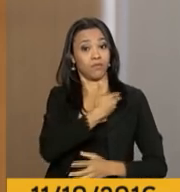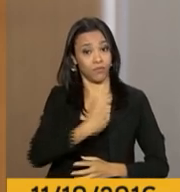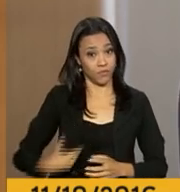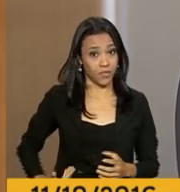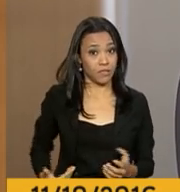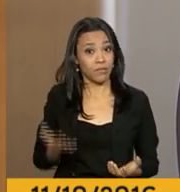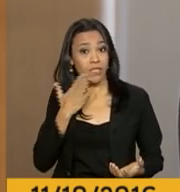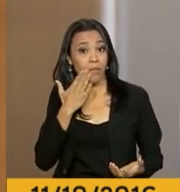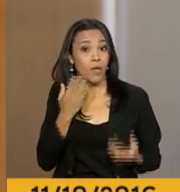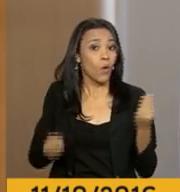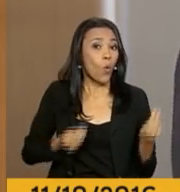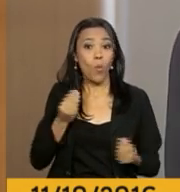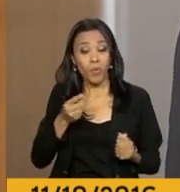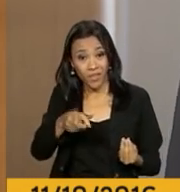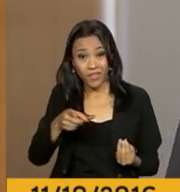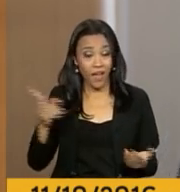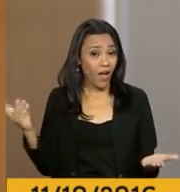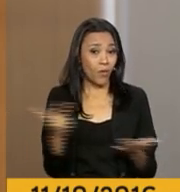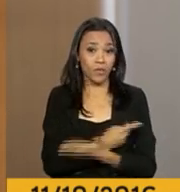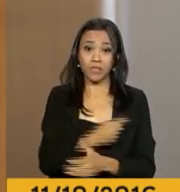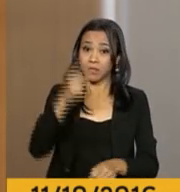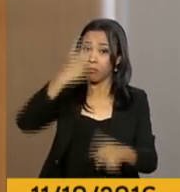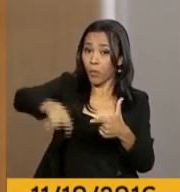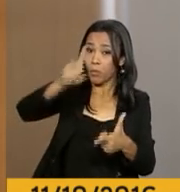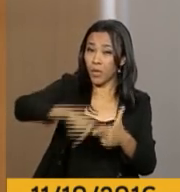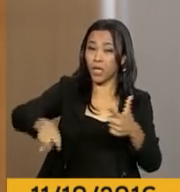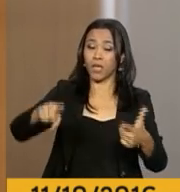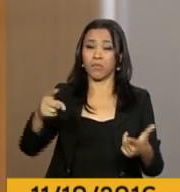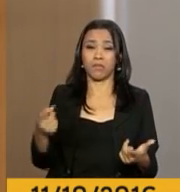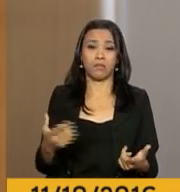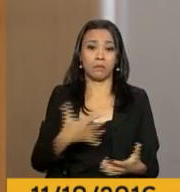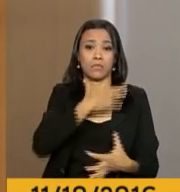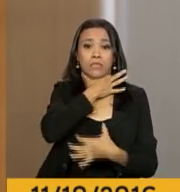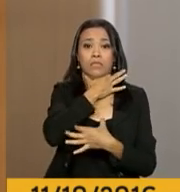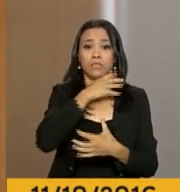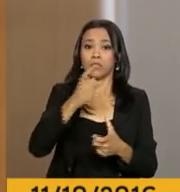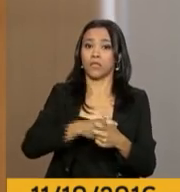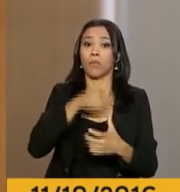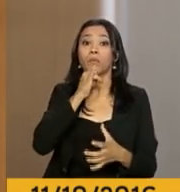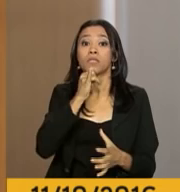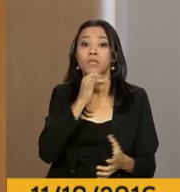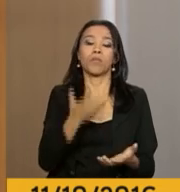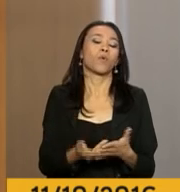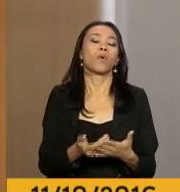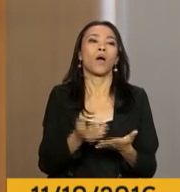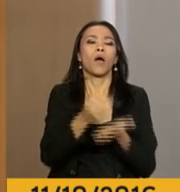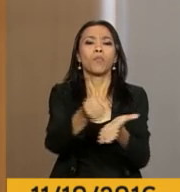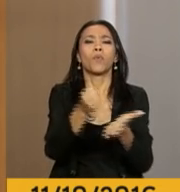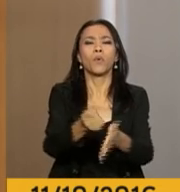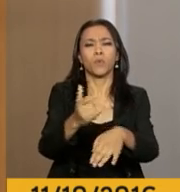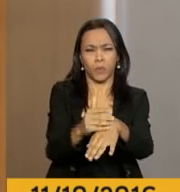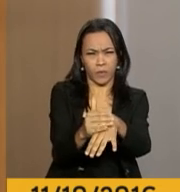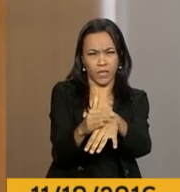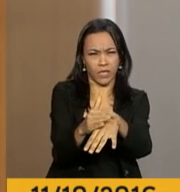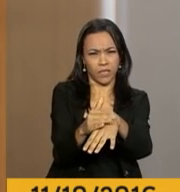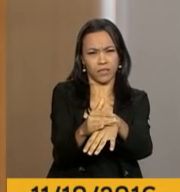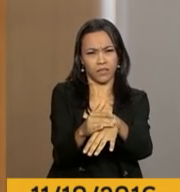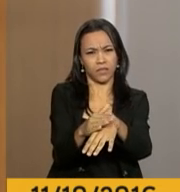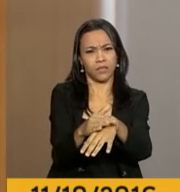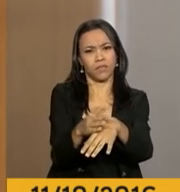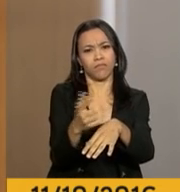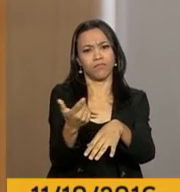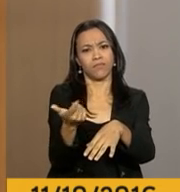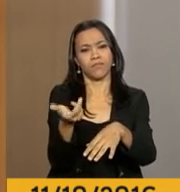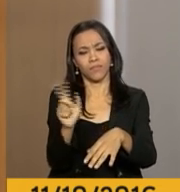pública geradores num juízo incomensurável quando ele fala que o auxílio doença e esta esta temática eu